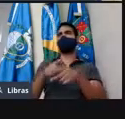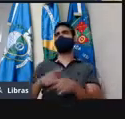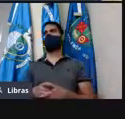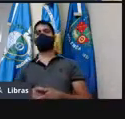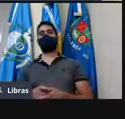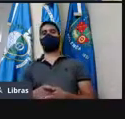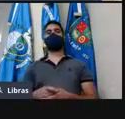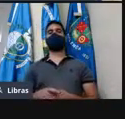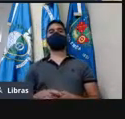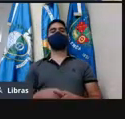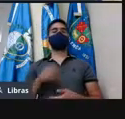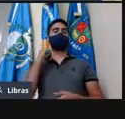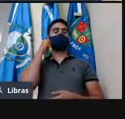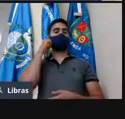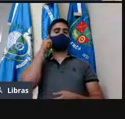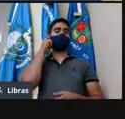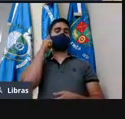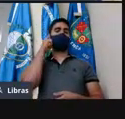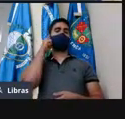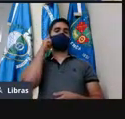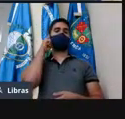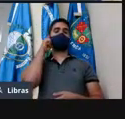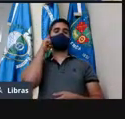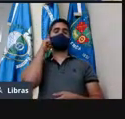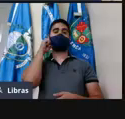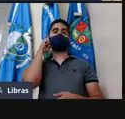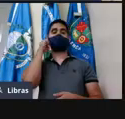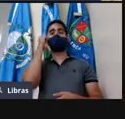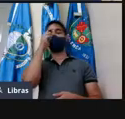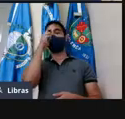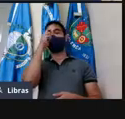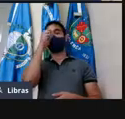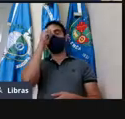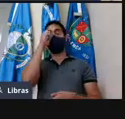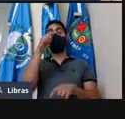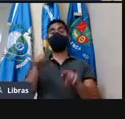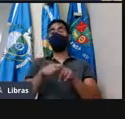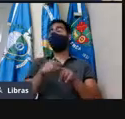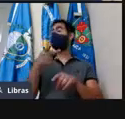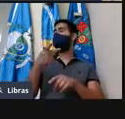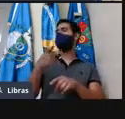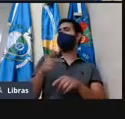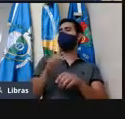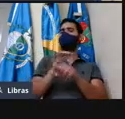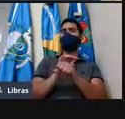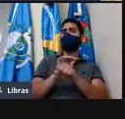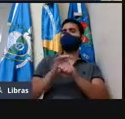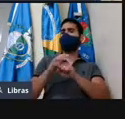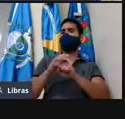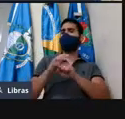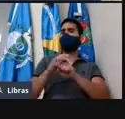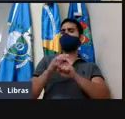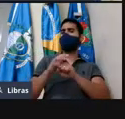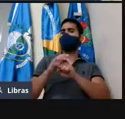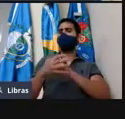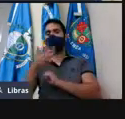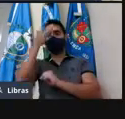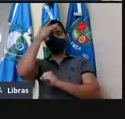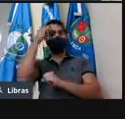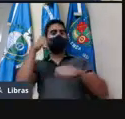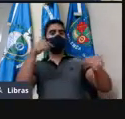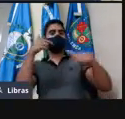minha terceira fala hoje, eu quero falar sobre o Covid-19 para o estacionamento rotativo. Nós